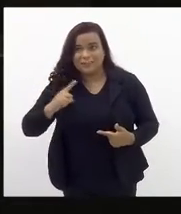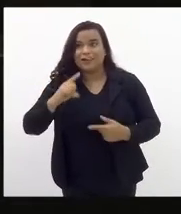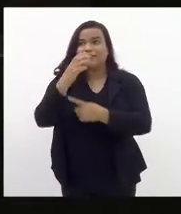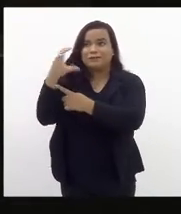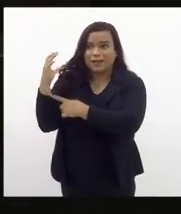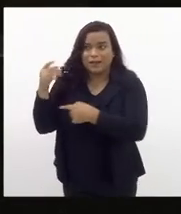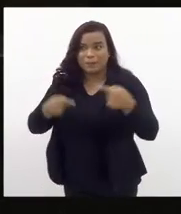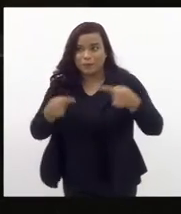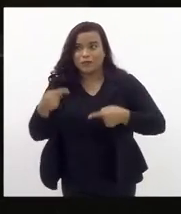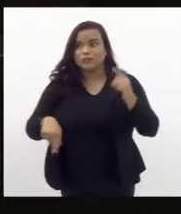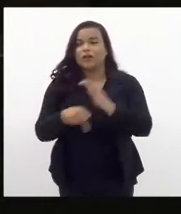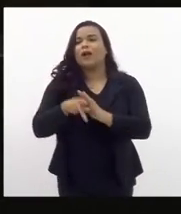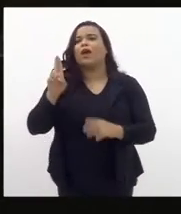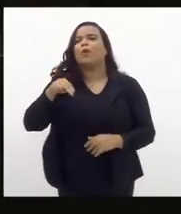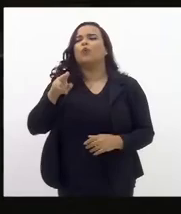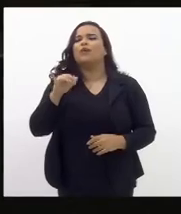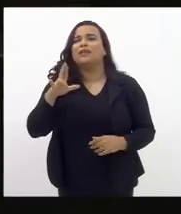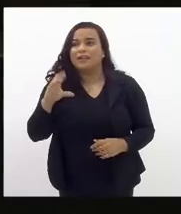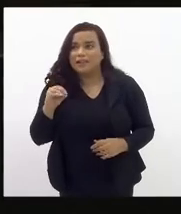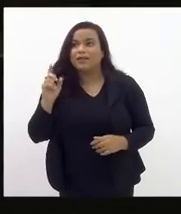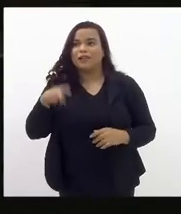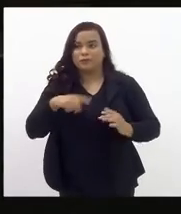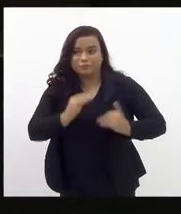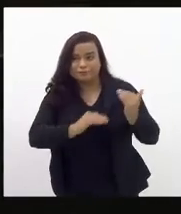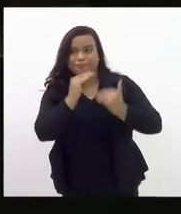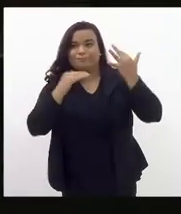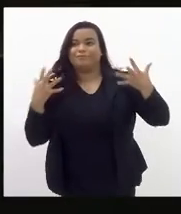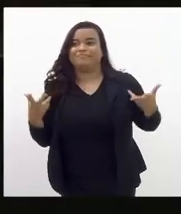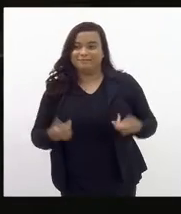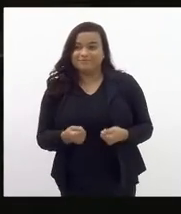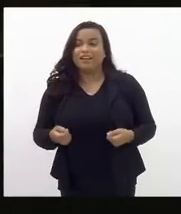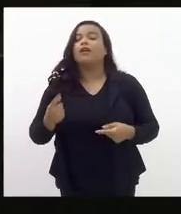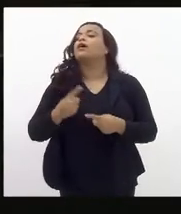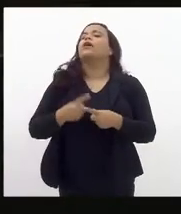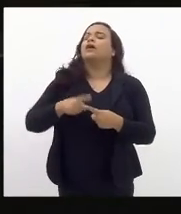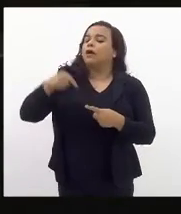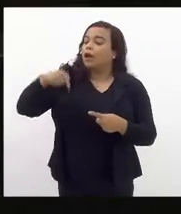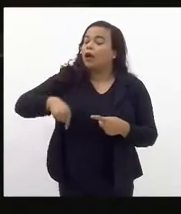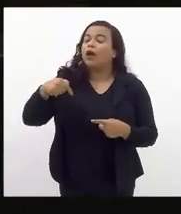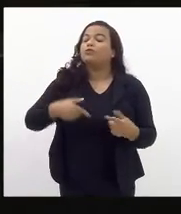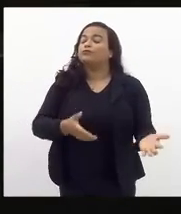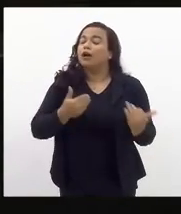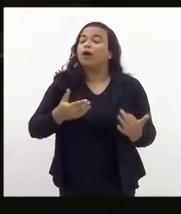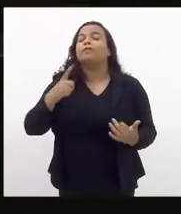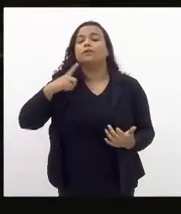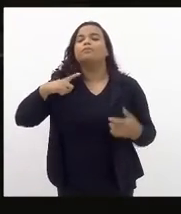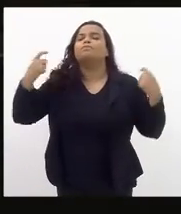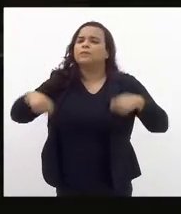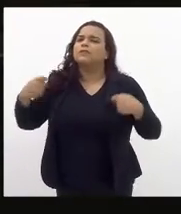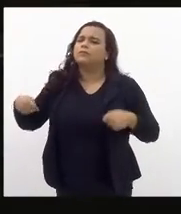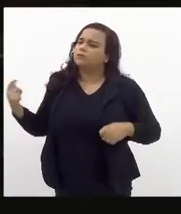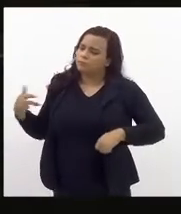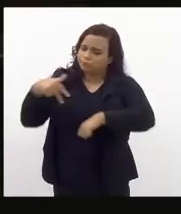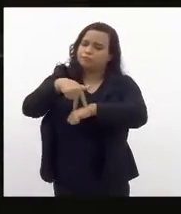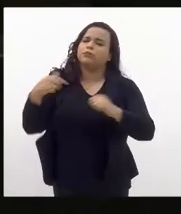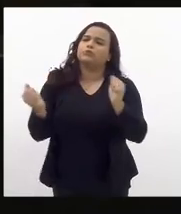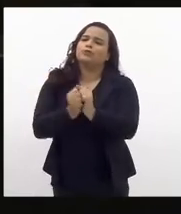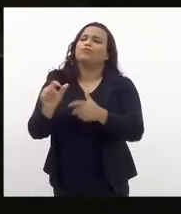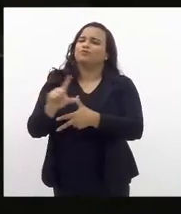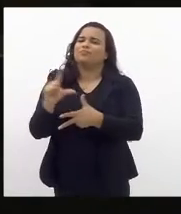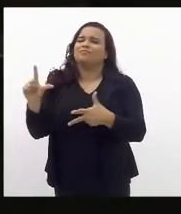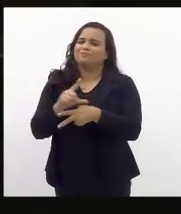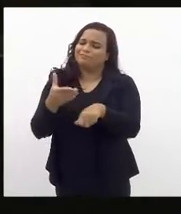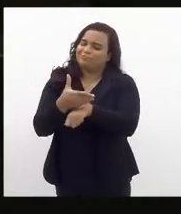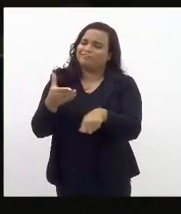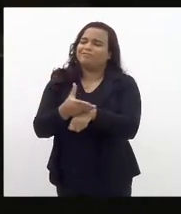da Unirio, é sem dúvida nenhuma já um avanço, porque a nossa juventude precisa também estar aqui legislando. Então,